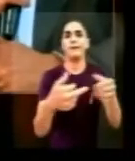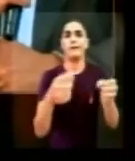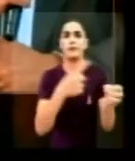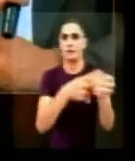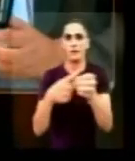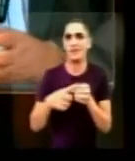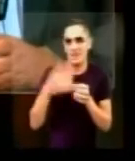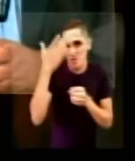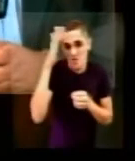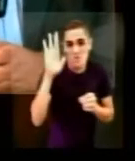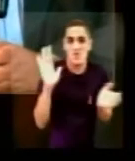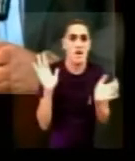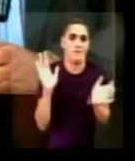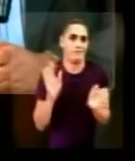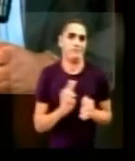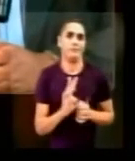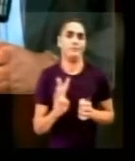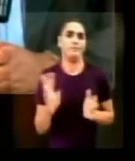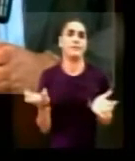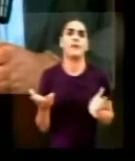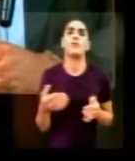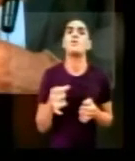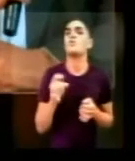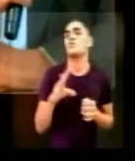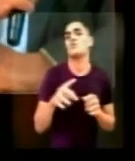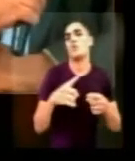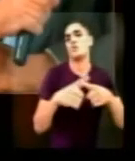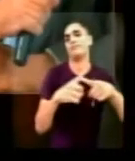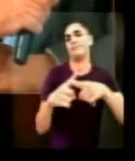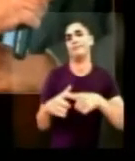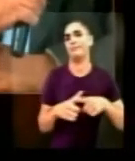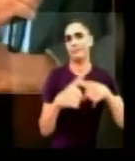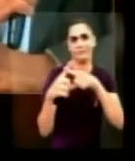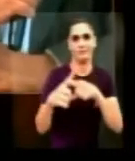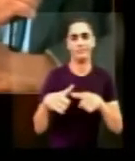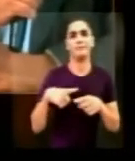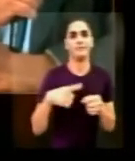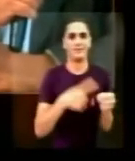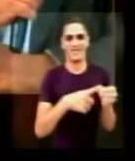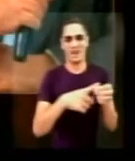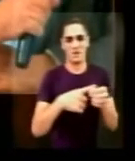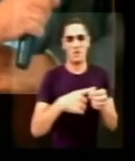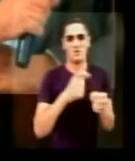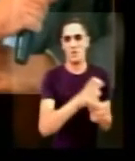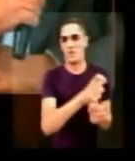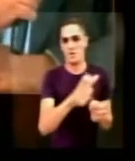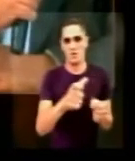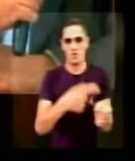negativo. Só dá o positivo, tá? Então, os negativos foram